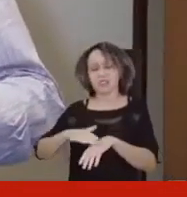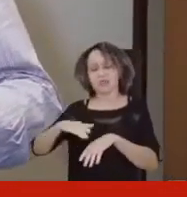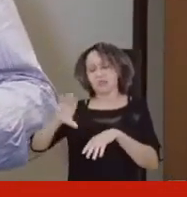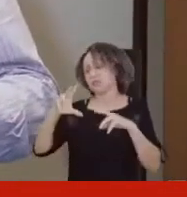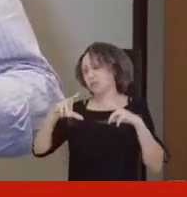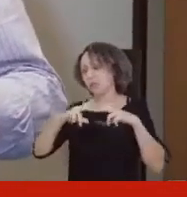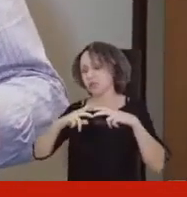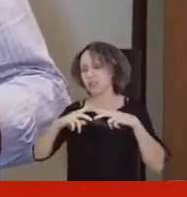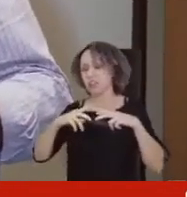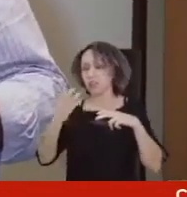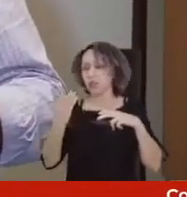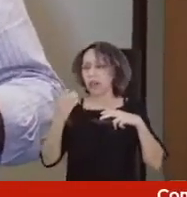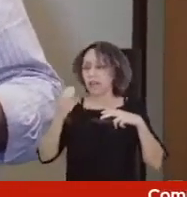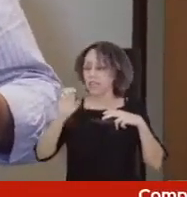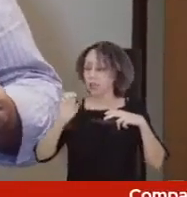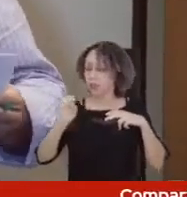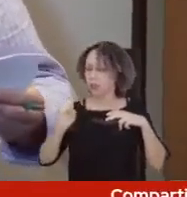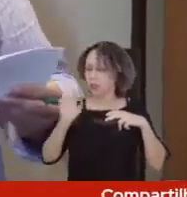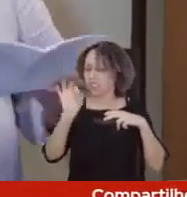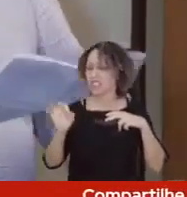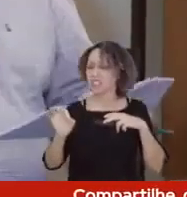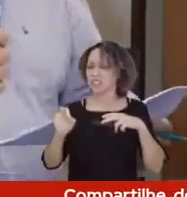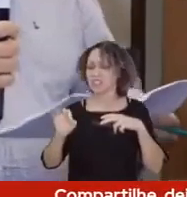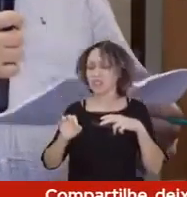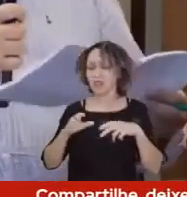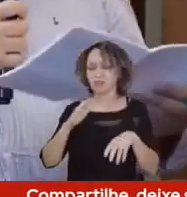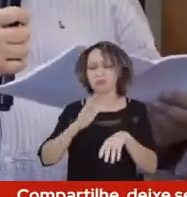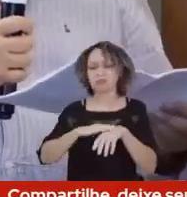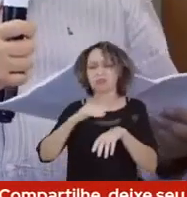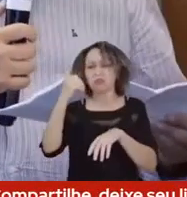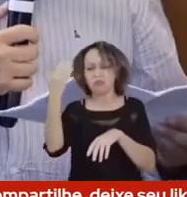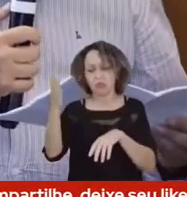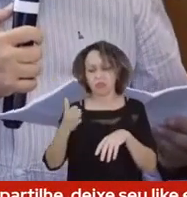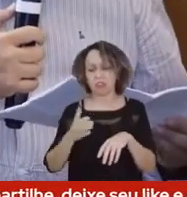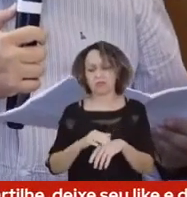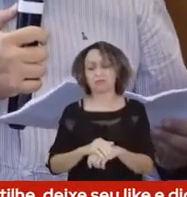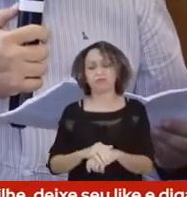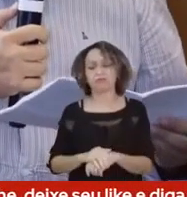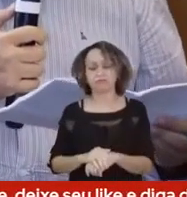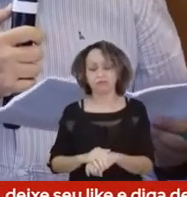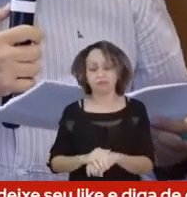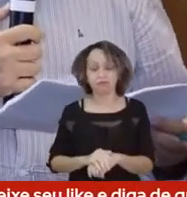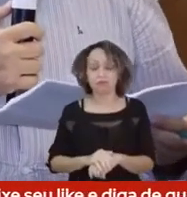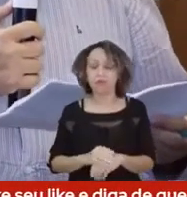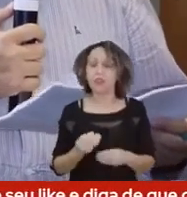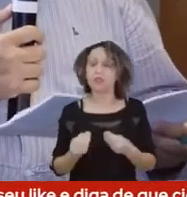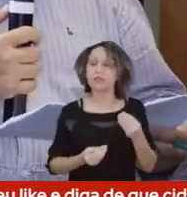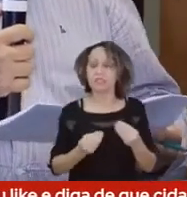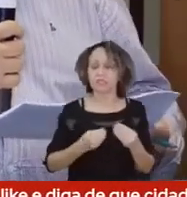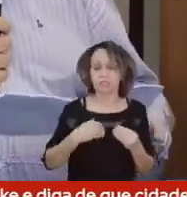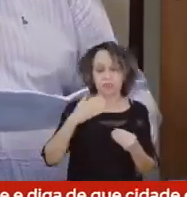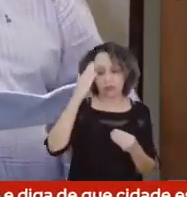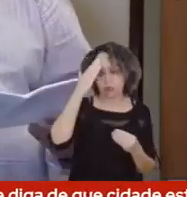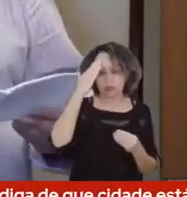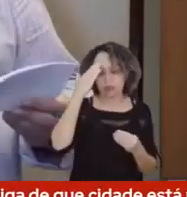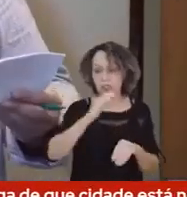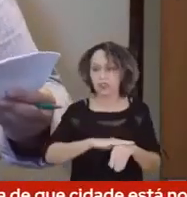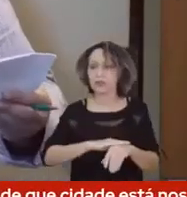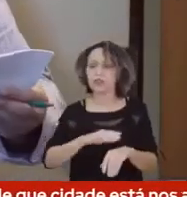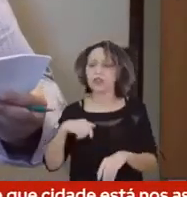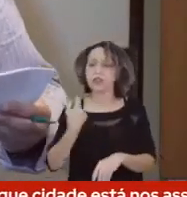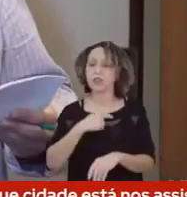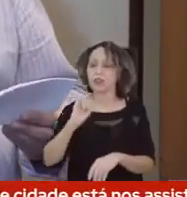pagamento maior da bomba do PPI. E eu sei que não vai dar tempo, mas a gente do INEP fez uma estimativa de uma redução